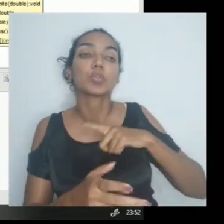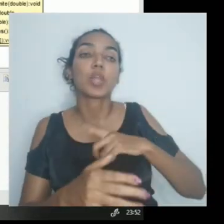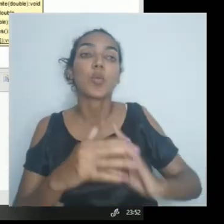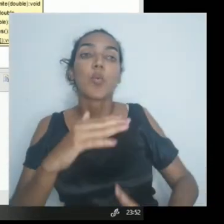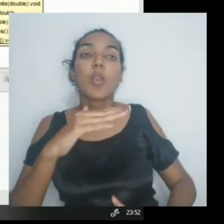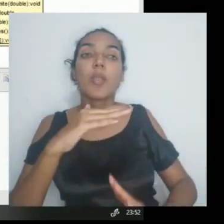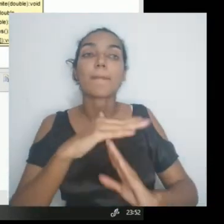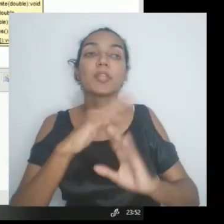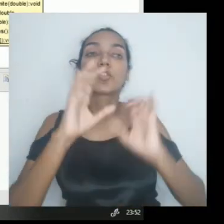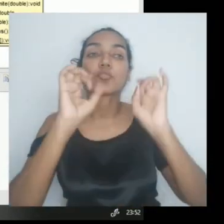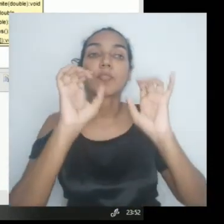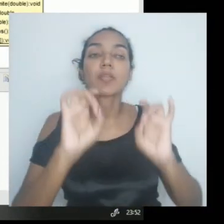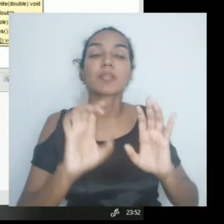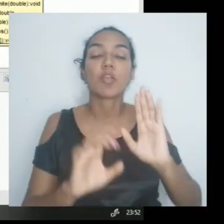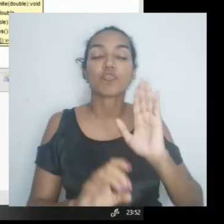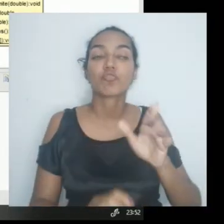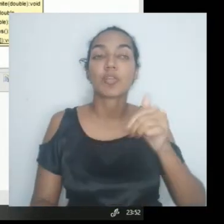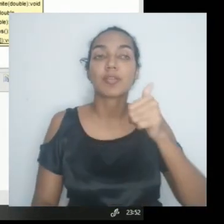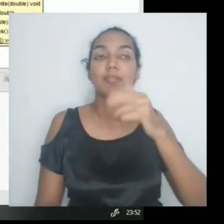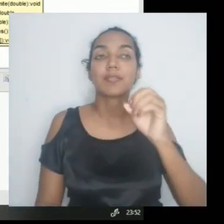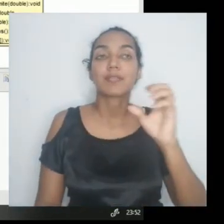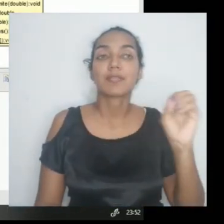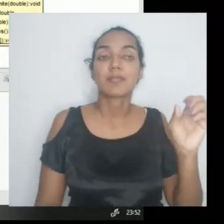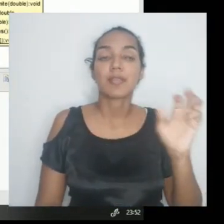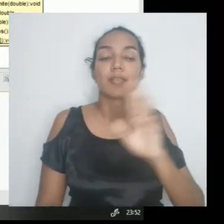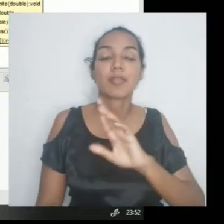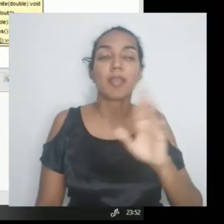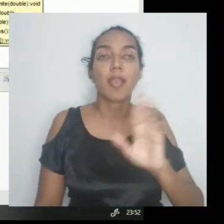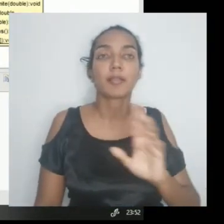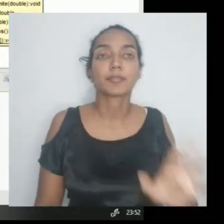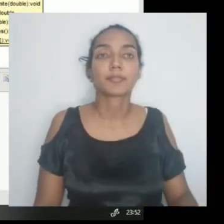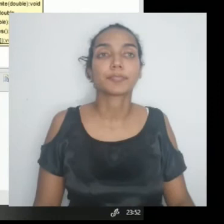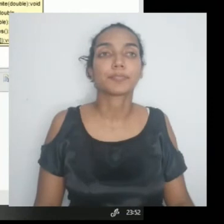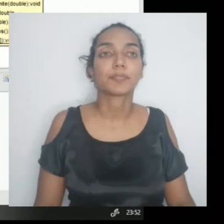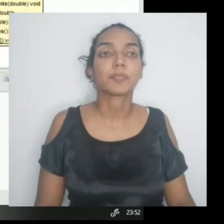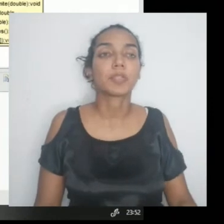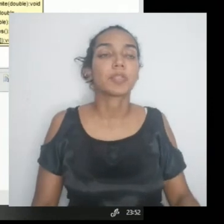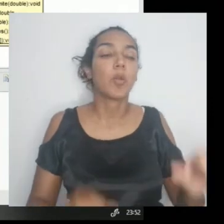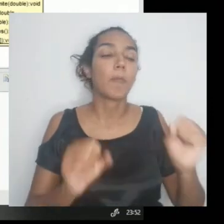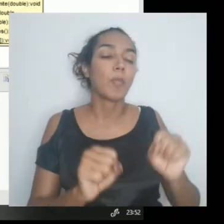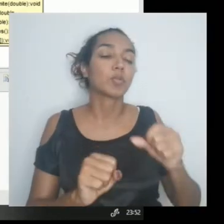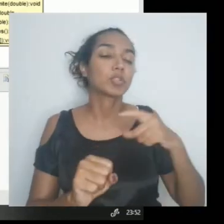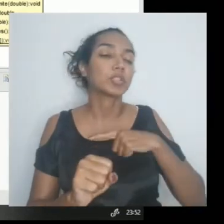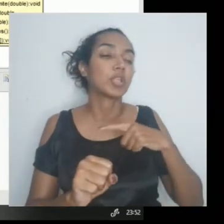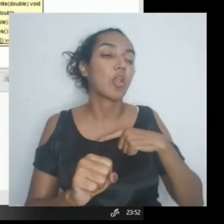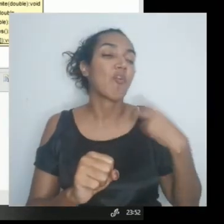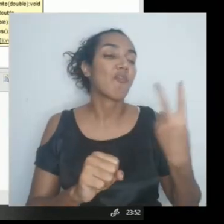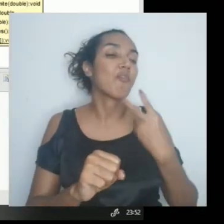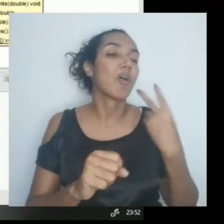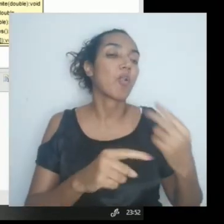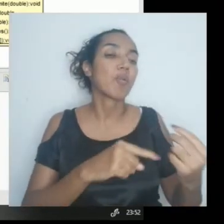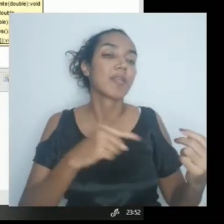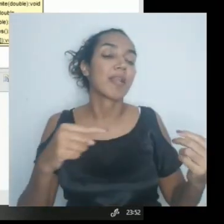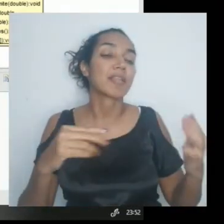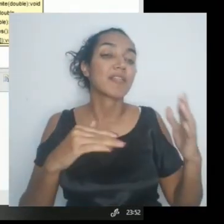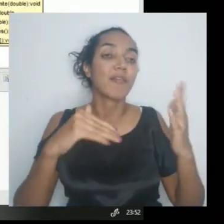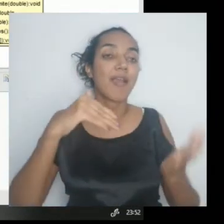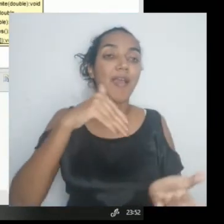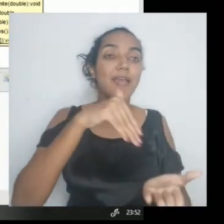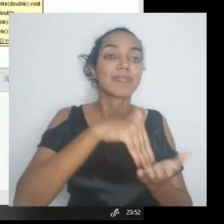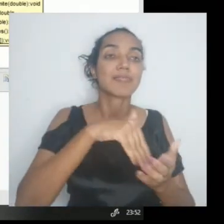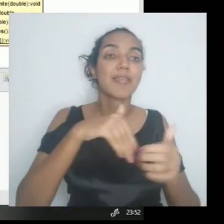um saldo negativo até 100. Se eu credito 500 e debito 550, não tem problema. Aqui eu vou aumentar o limite. Por que